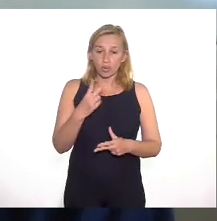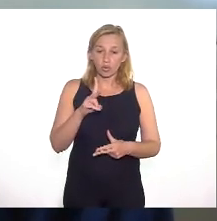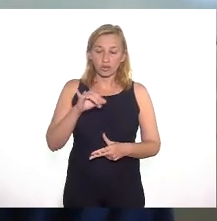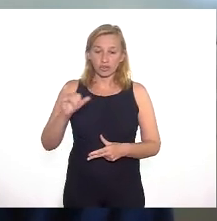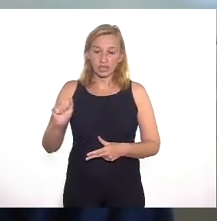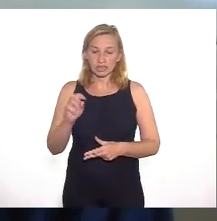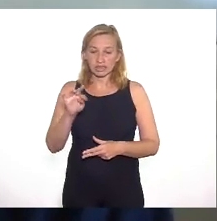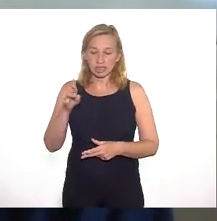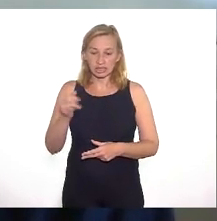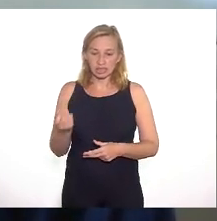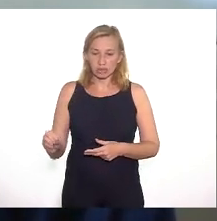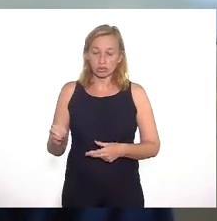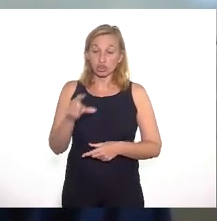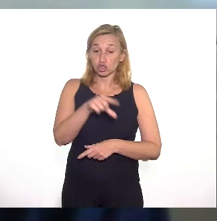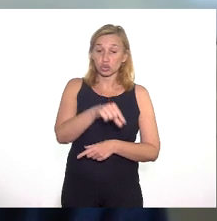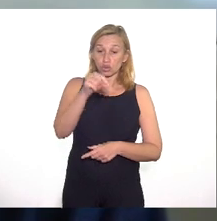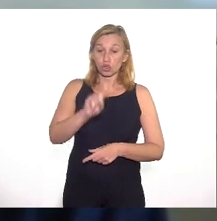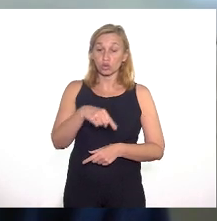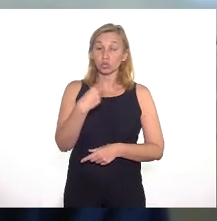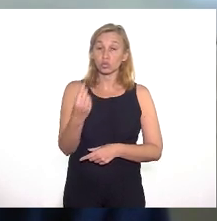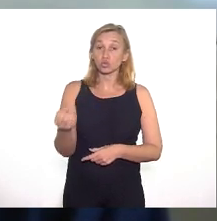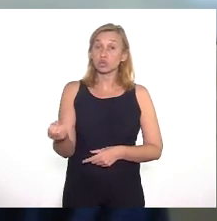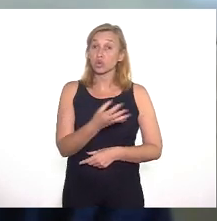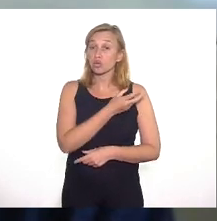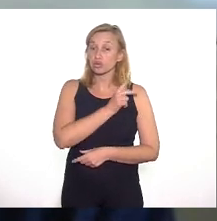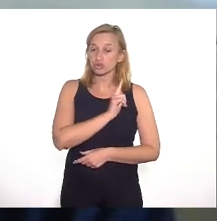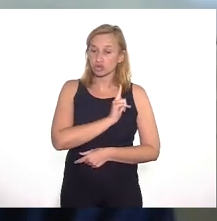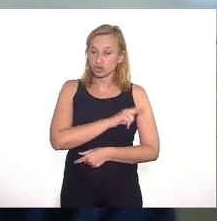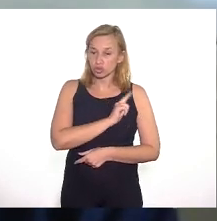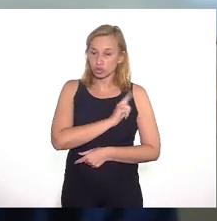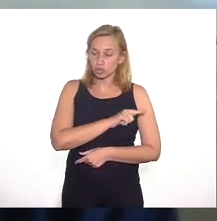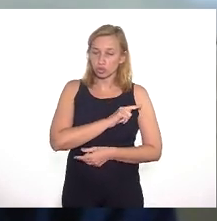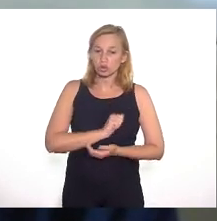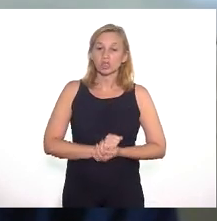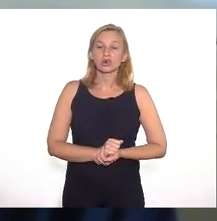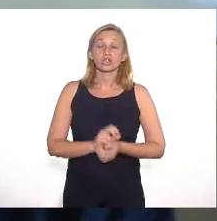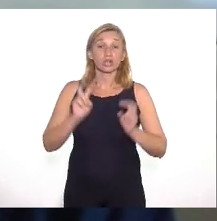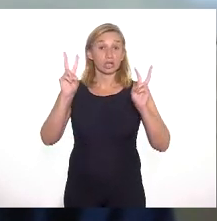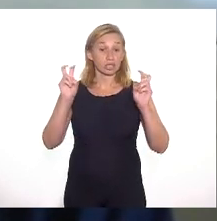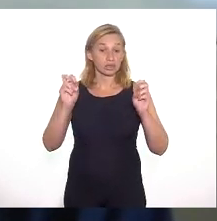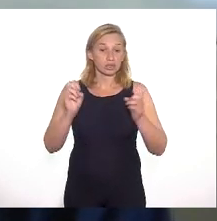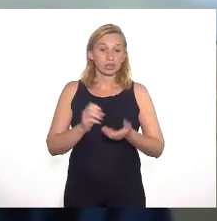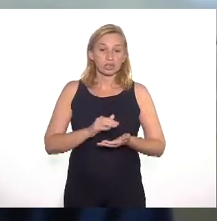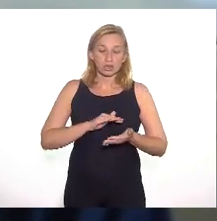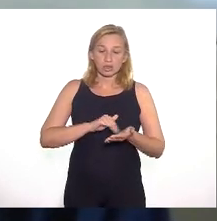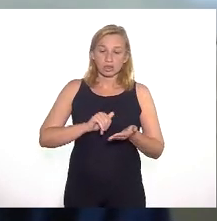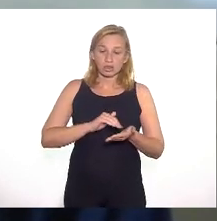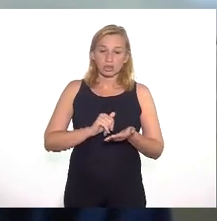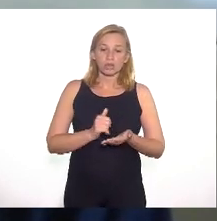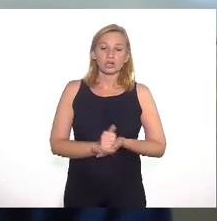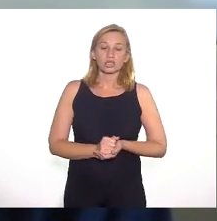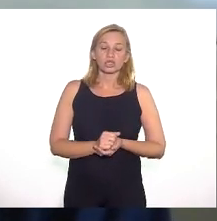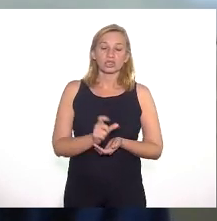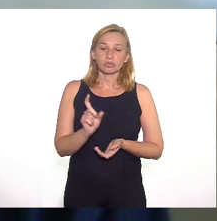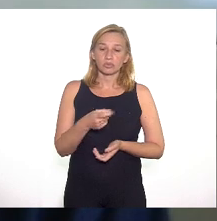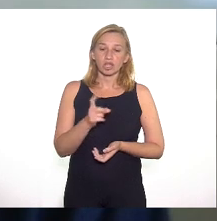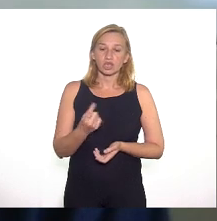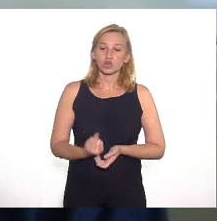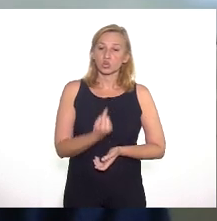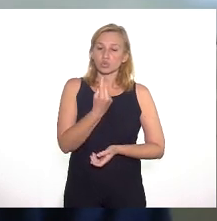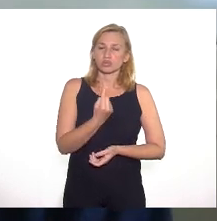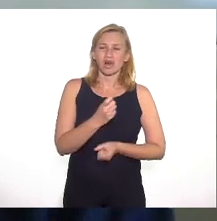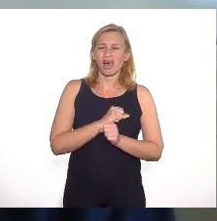licitação, fosse escolhido um novo gestor. E essa questão das sobras do bilhete único, isso já persiste